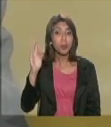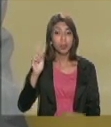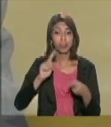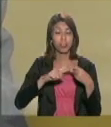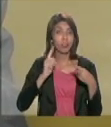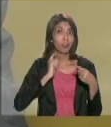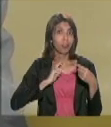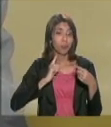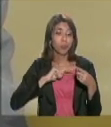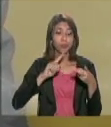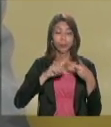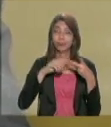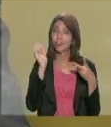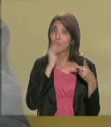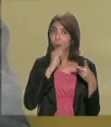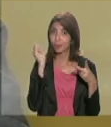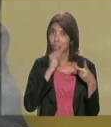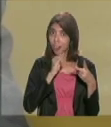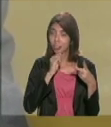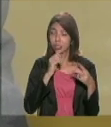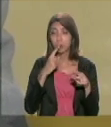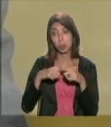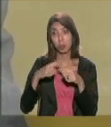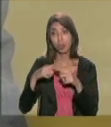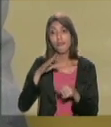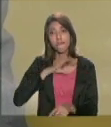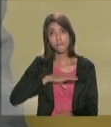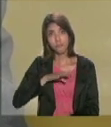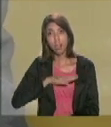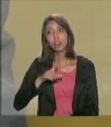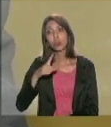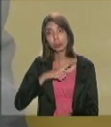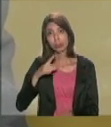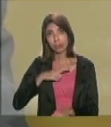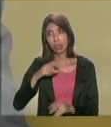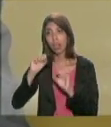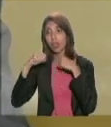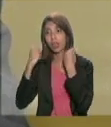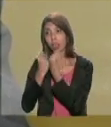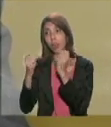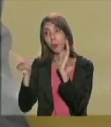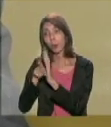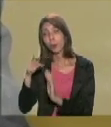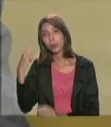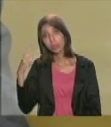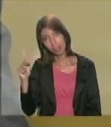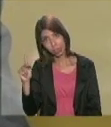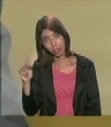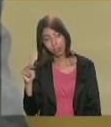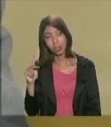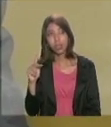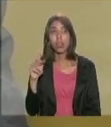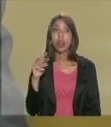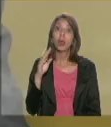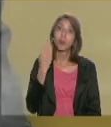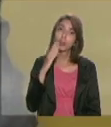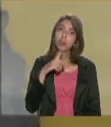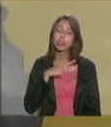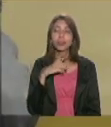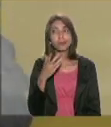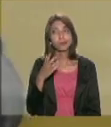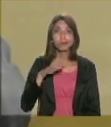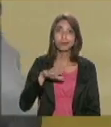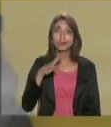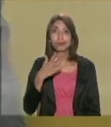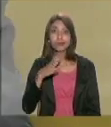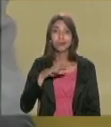Flamengo e Fluminense, visto que Vasco tem o seu próprio campo e Botafogo mais ou menos